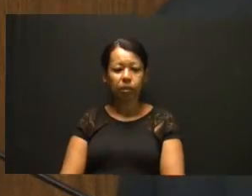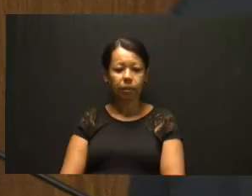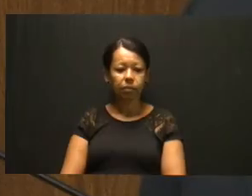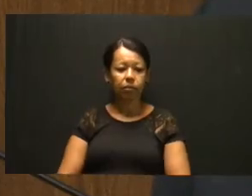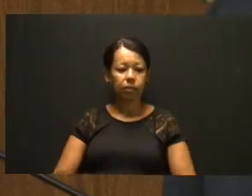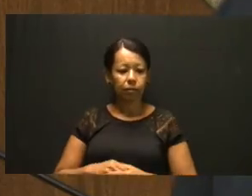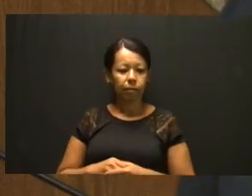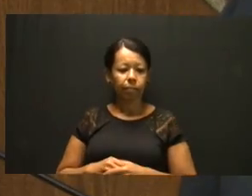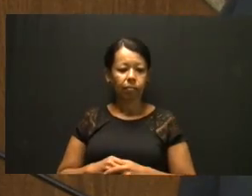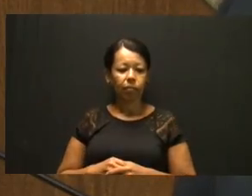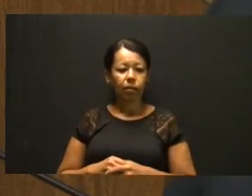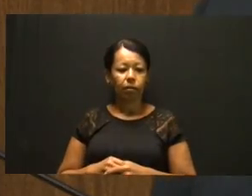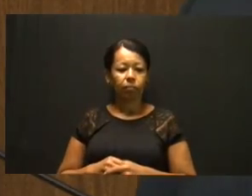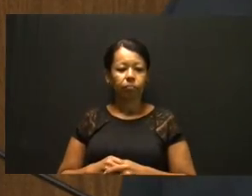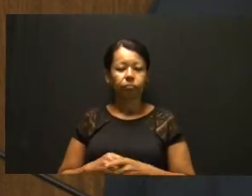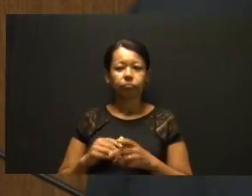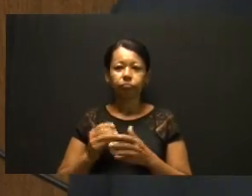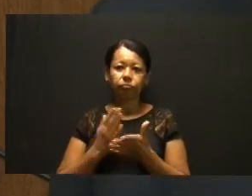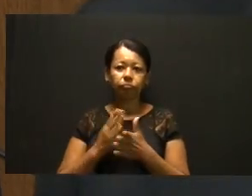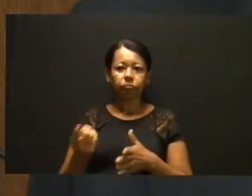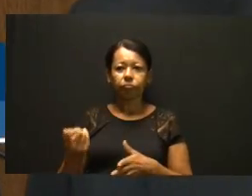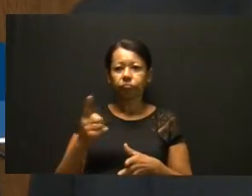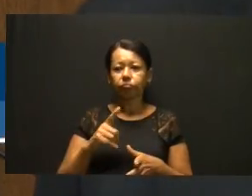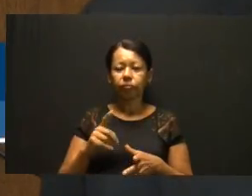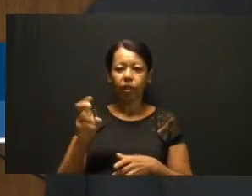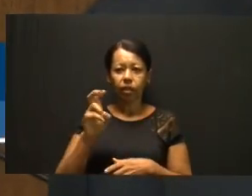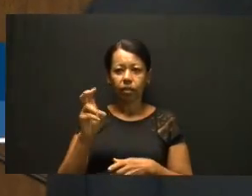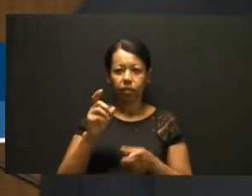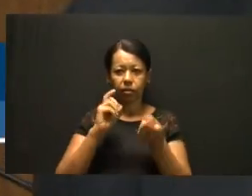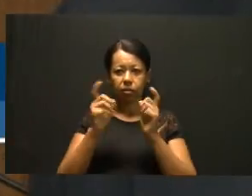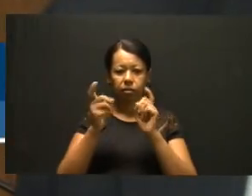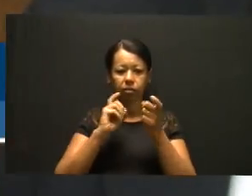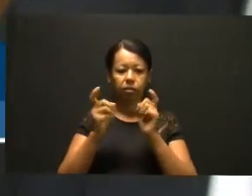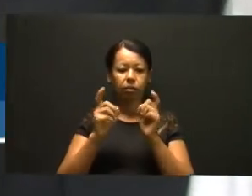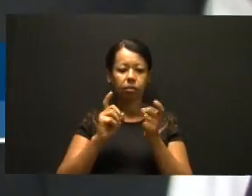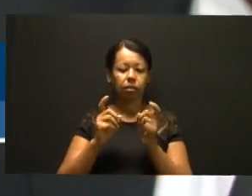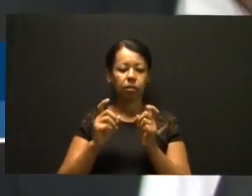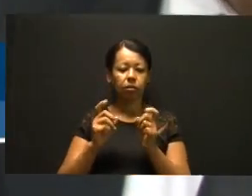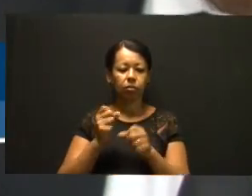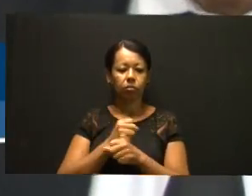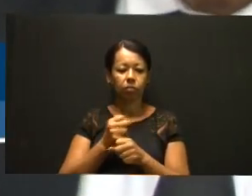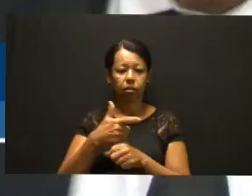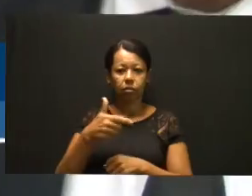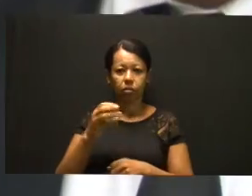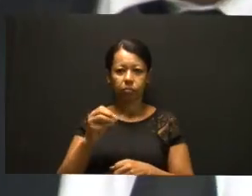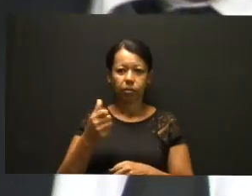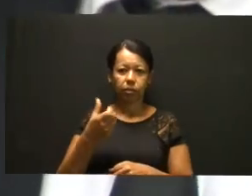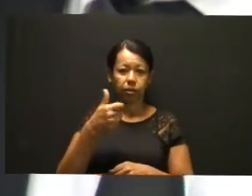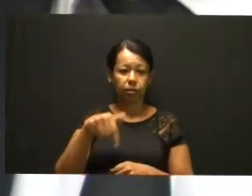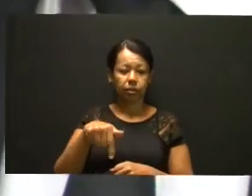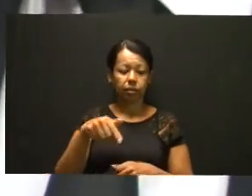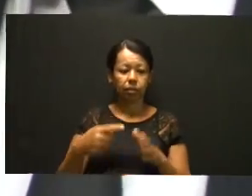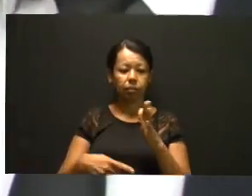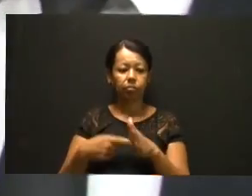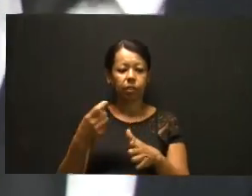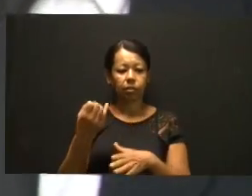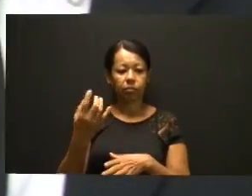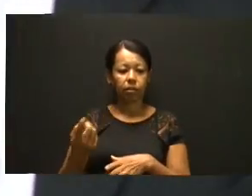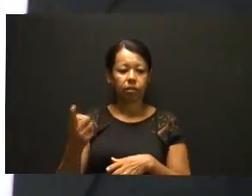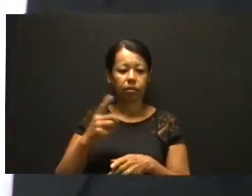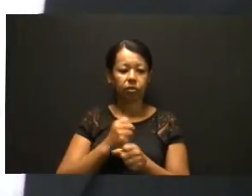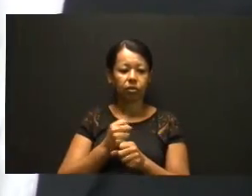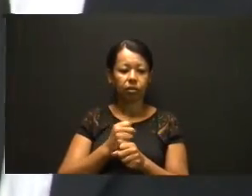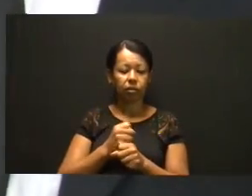Terminamos agora aqui no plenário da Câmara Municipal de Cubatão, a quinta sessão ordinária de 2017. É a primeira vez deste